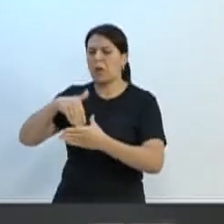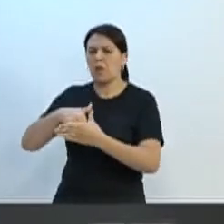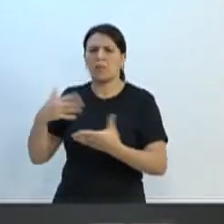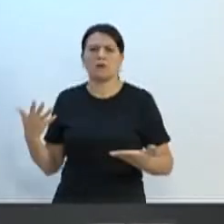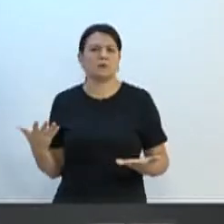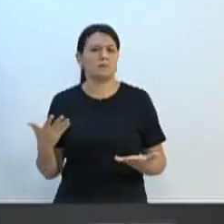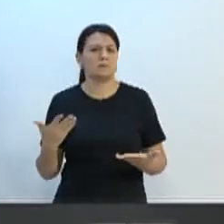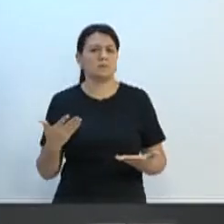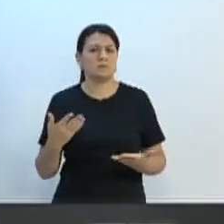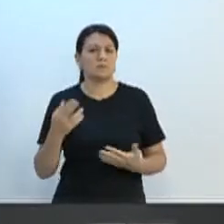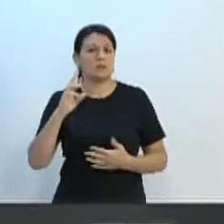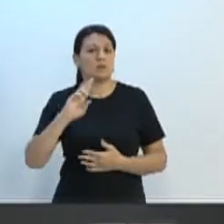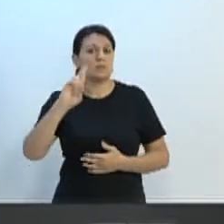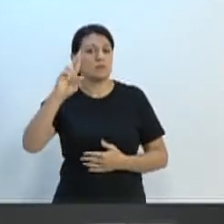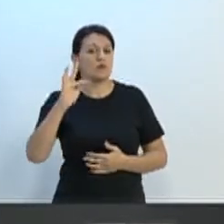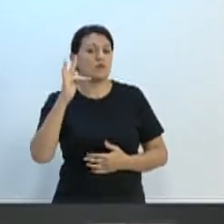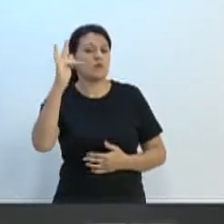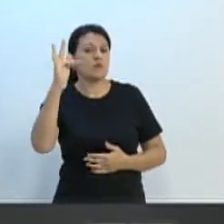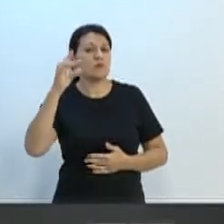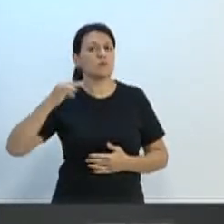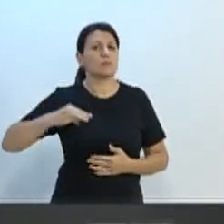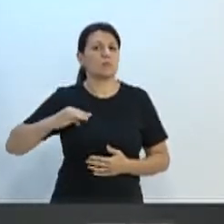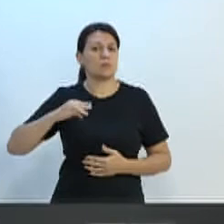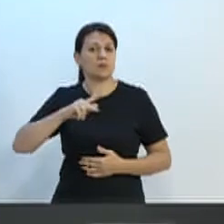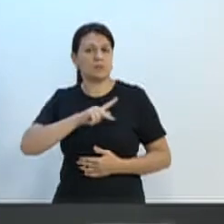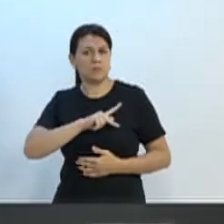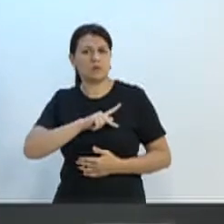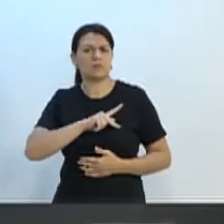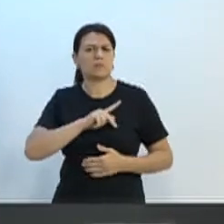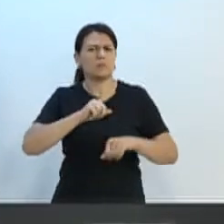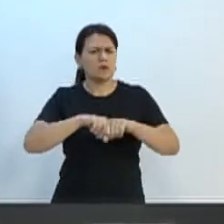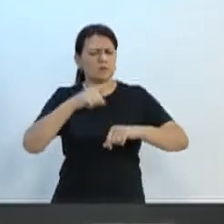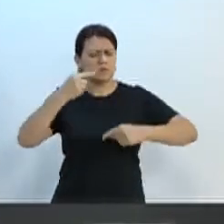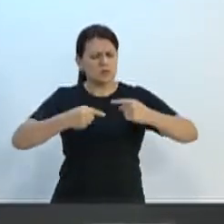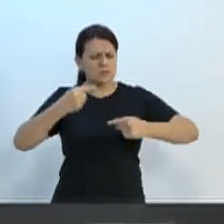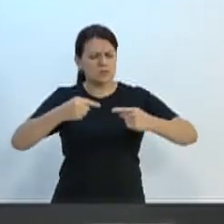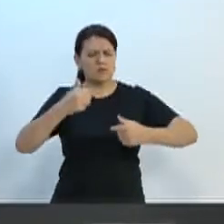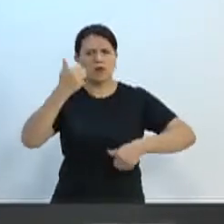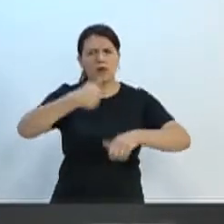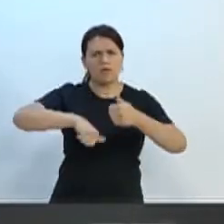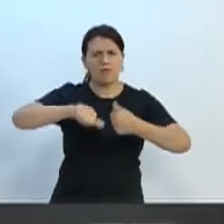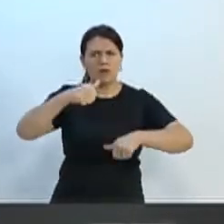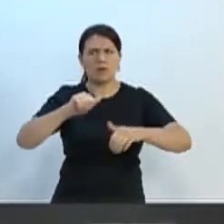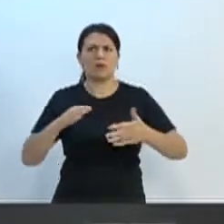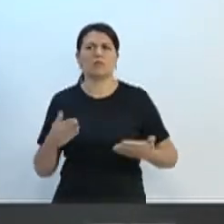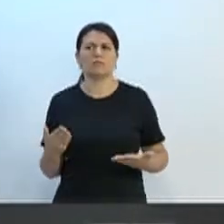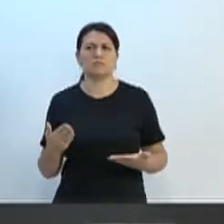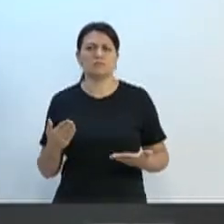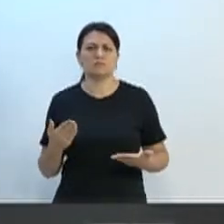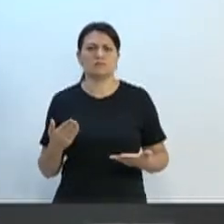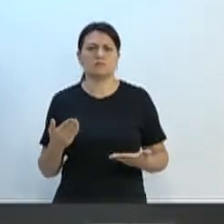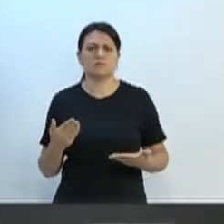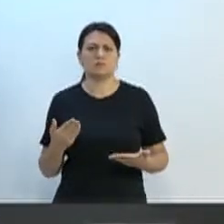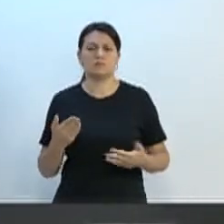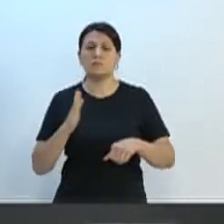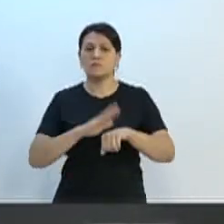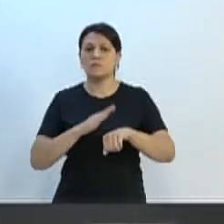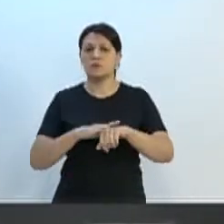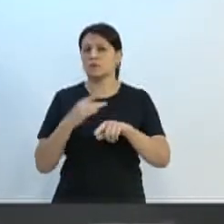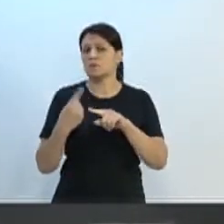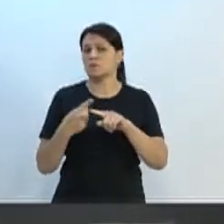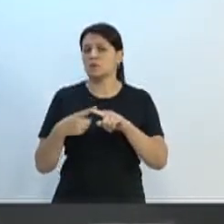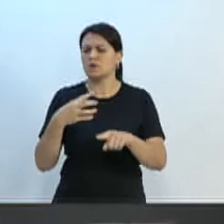podemos responder no MP. Com tempo para discutir e analisar os processos. Fizemos o que fizemos, por quê? Senti coisa